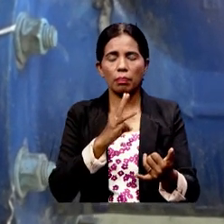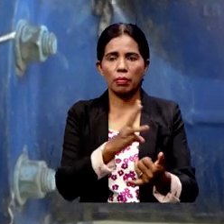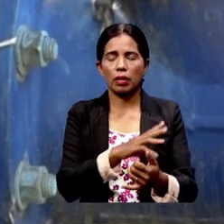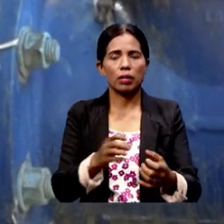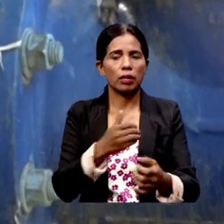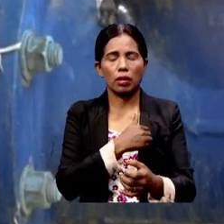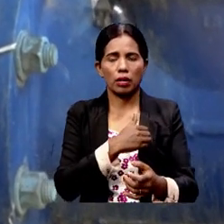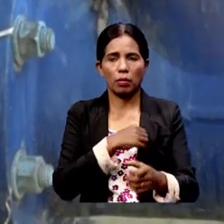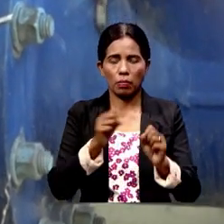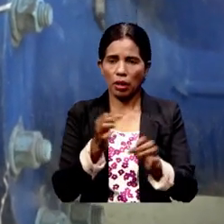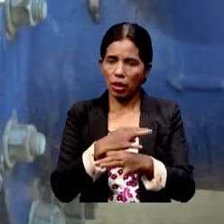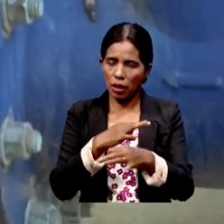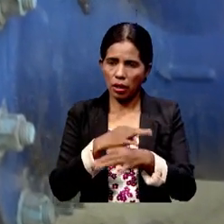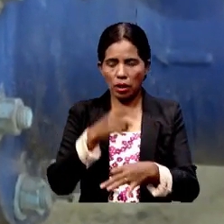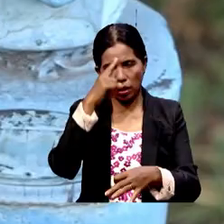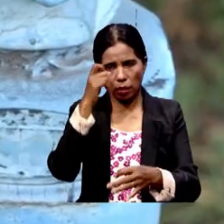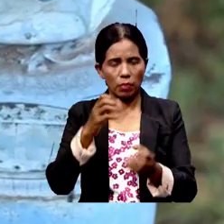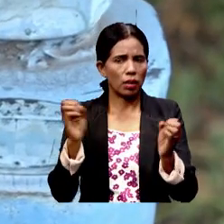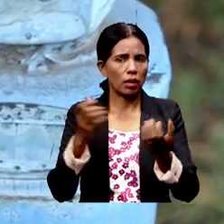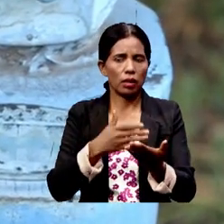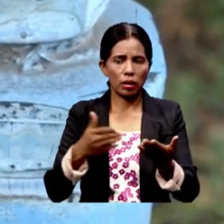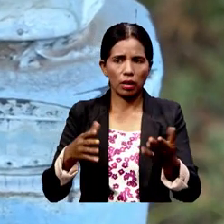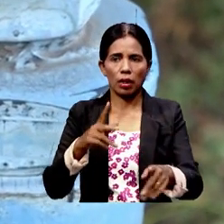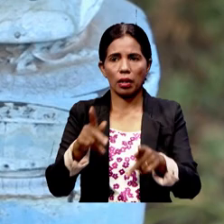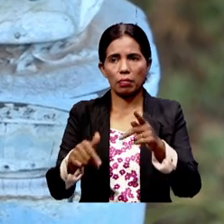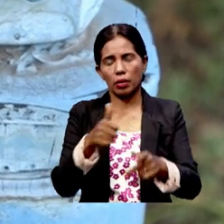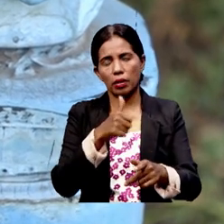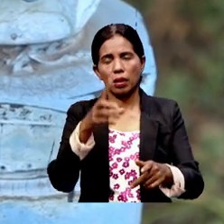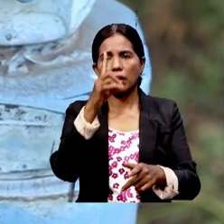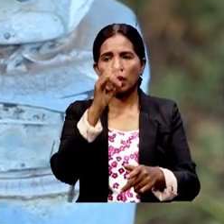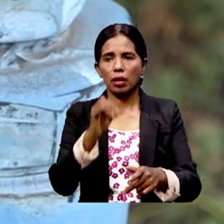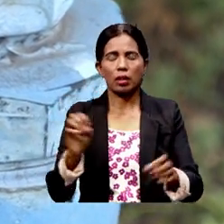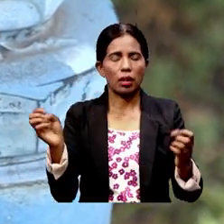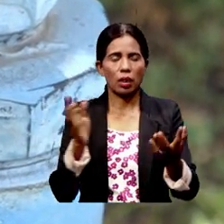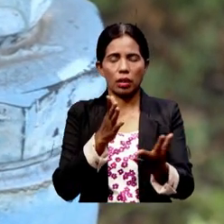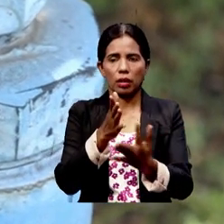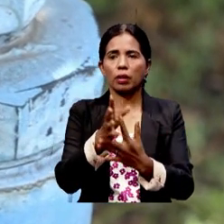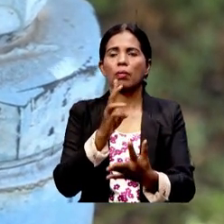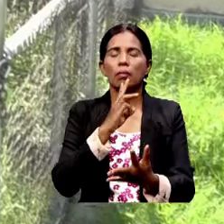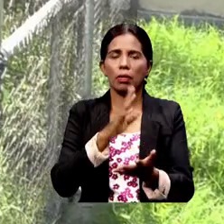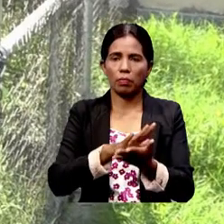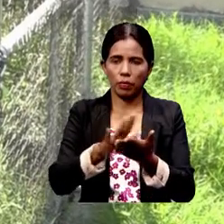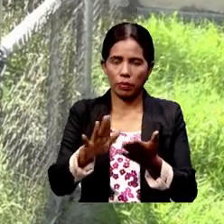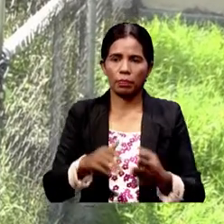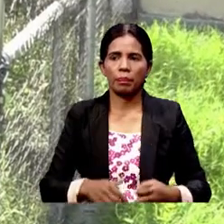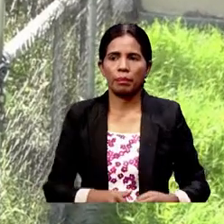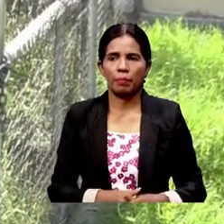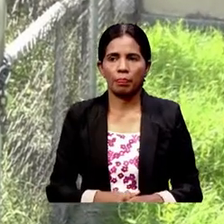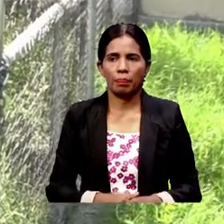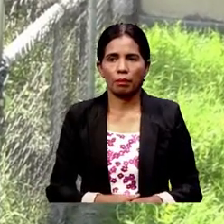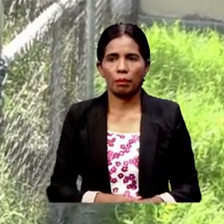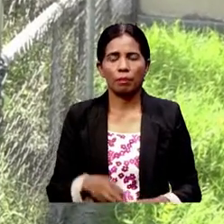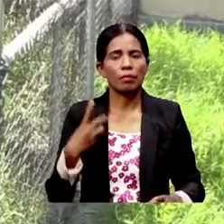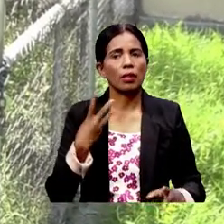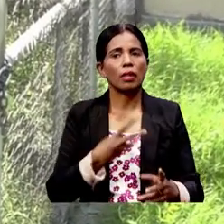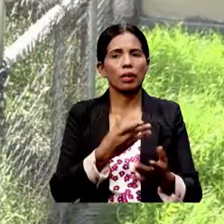Bele Halo Manutenção, também lá e equipamento no né comunidade Baloni Capital dele lá se sub BMOS. E tem essa